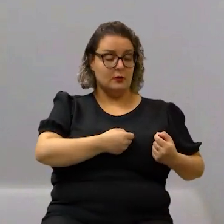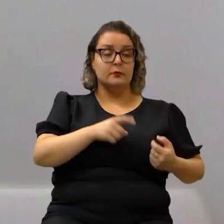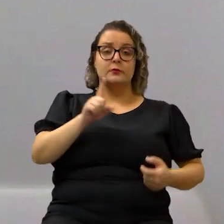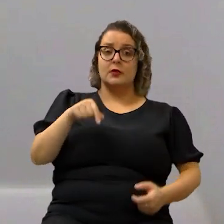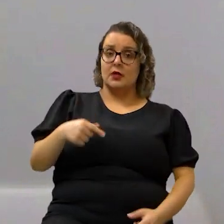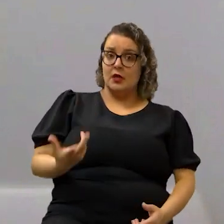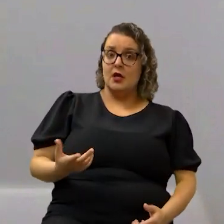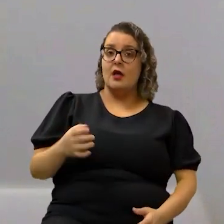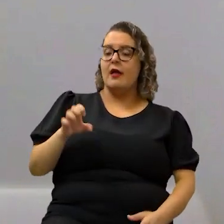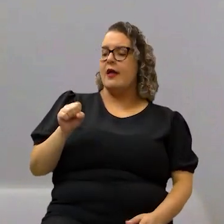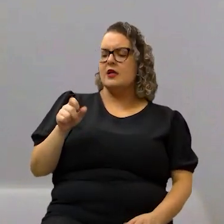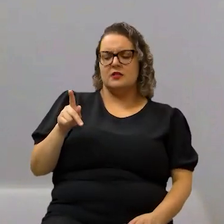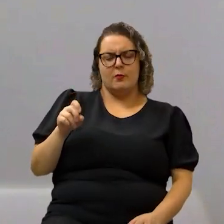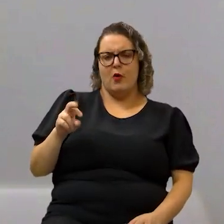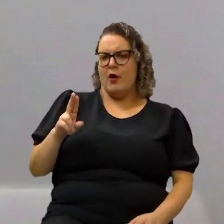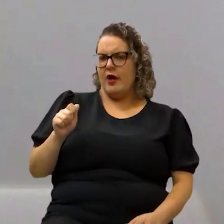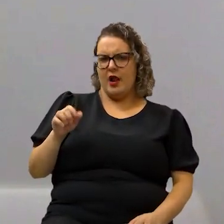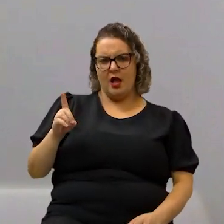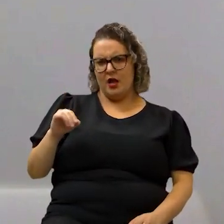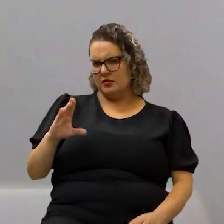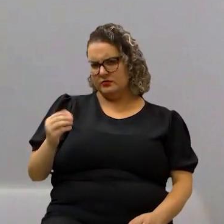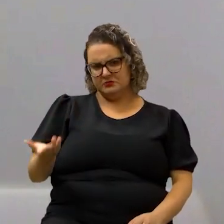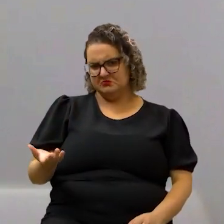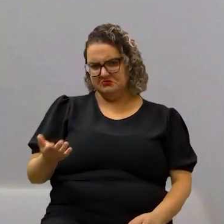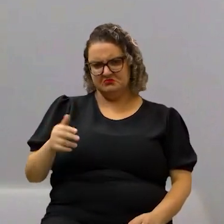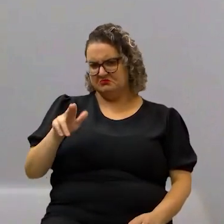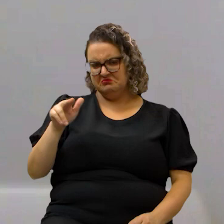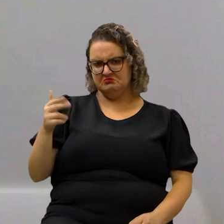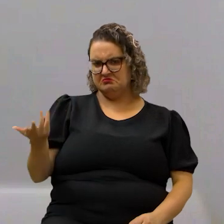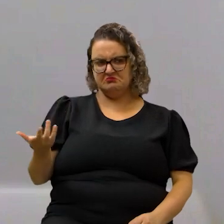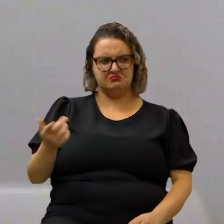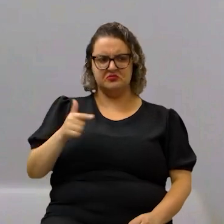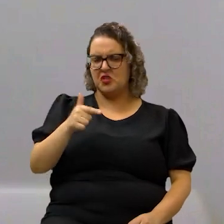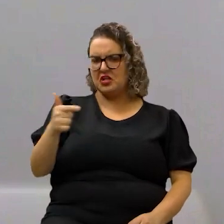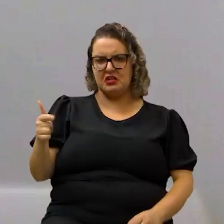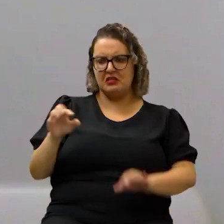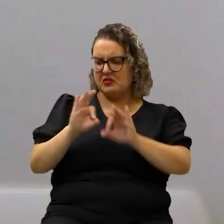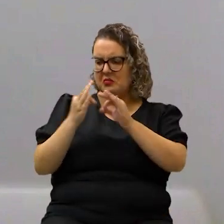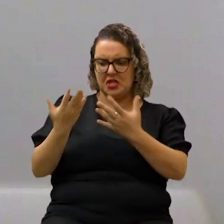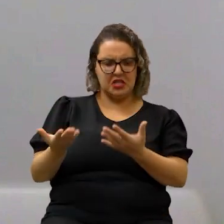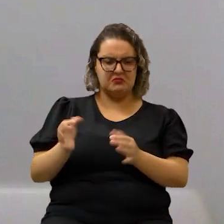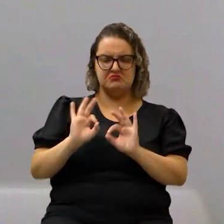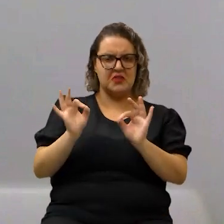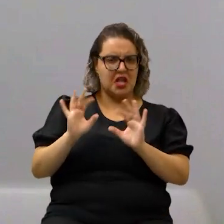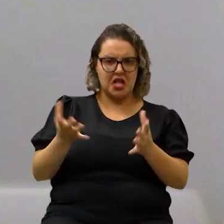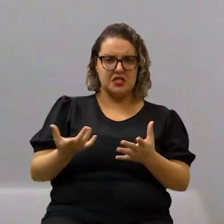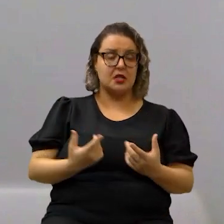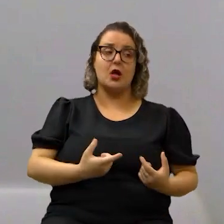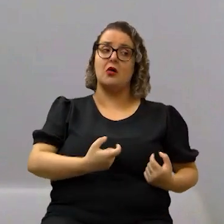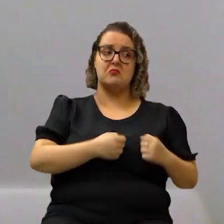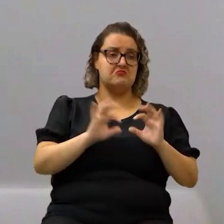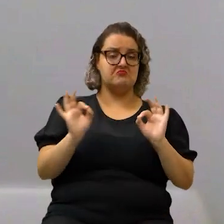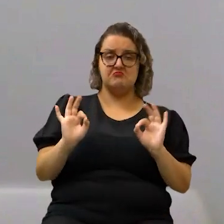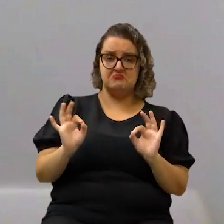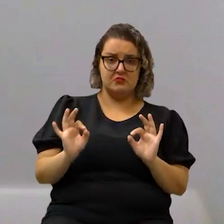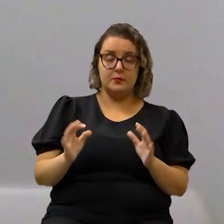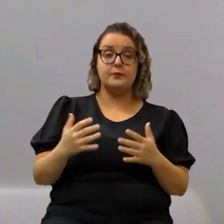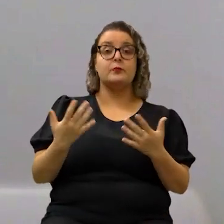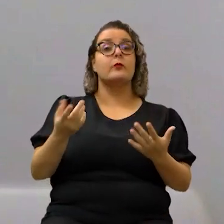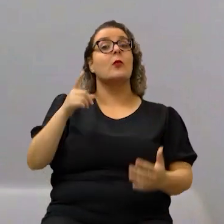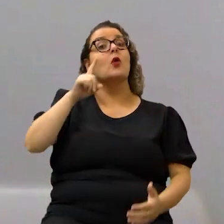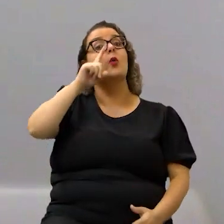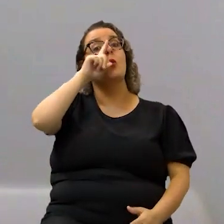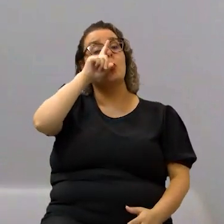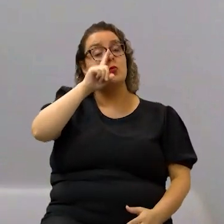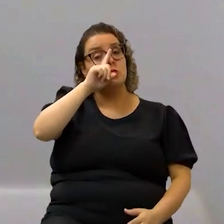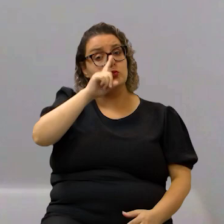mama, são de formas esporádicas, que a gente diz, em quem não tem parentes, antecedentes familiares com câncer de mama.